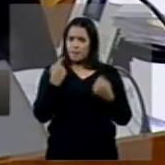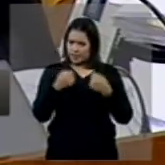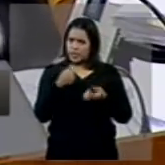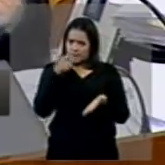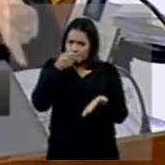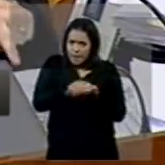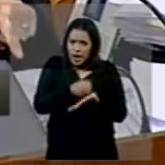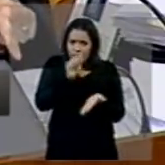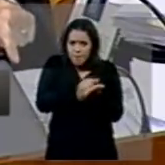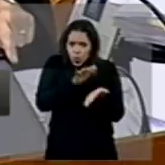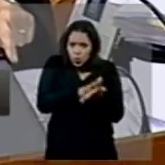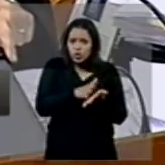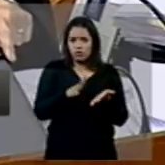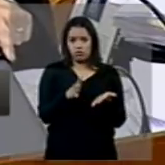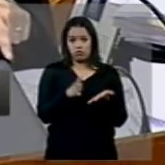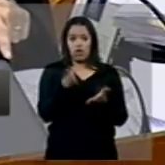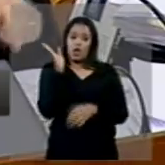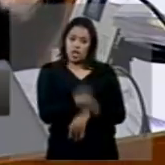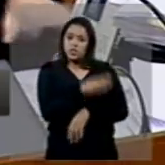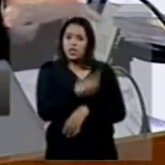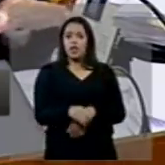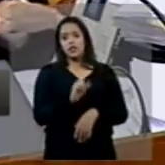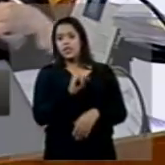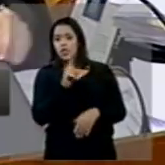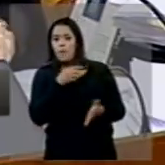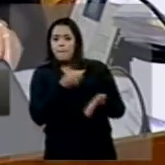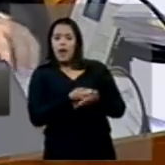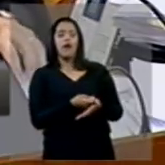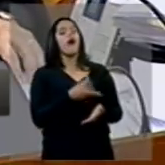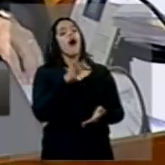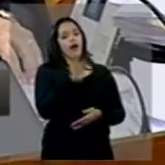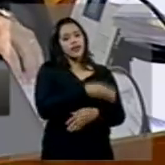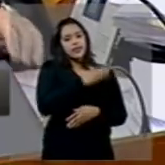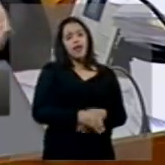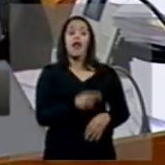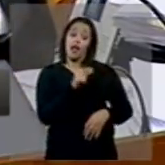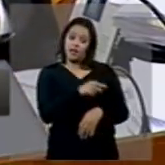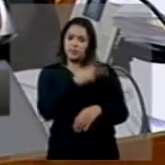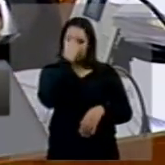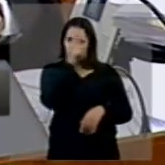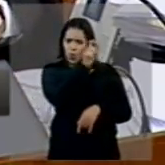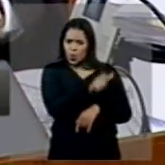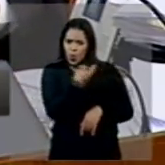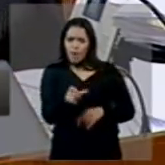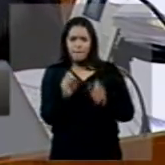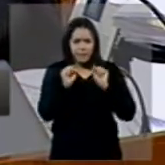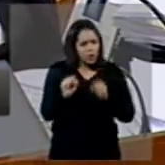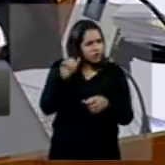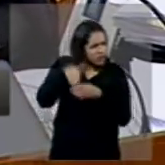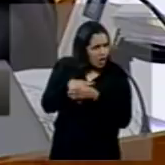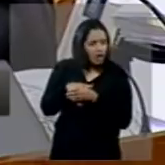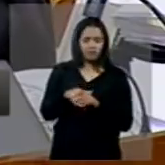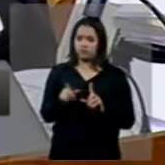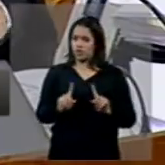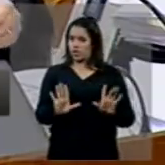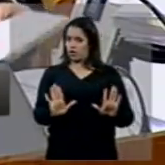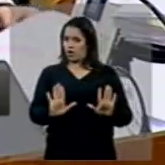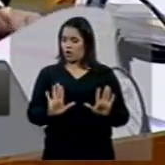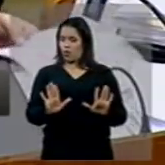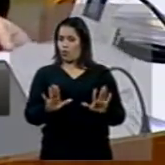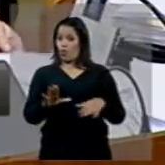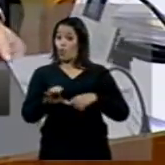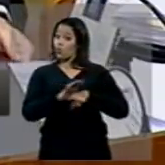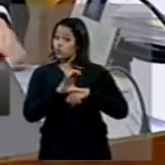ou justificativa, senão se cancela também. Ah, então, esses também poderão votar. Não, a Constituição,